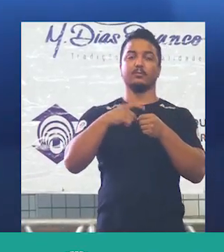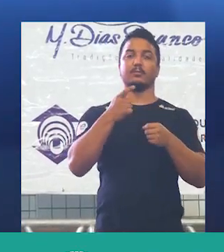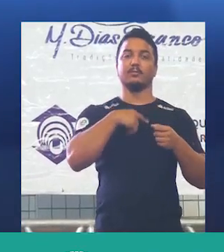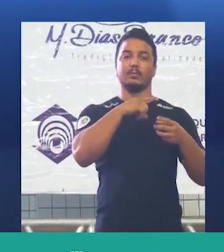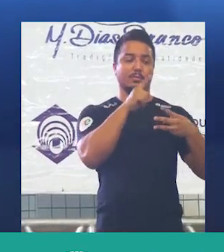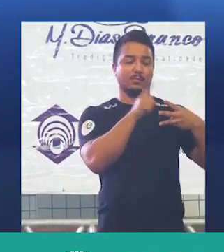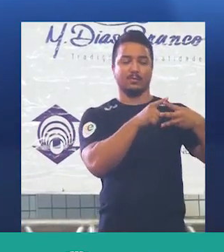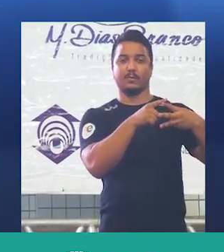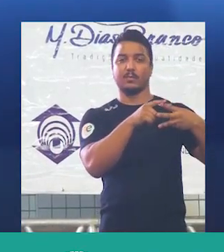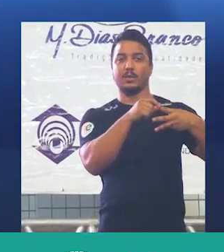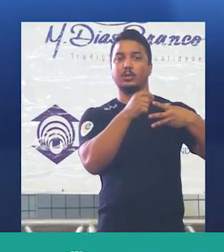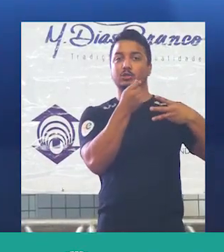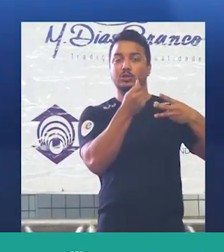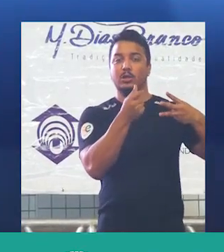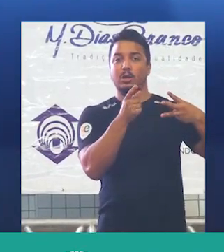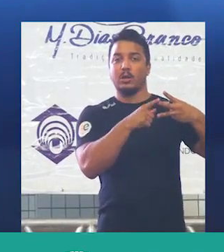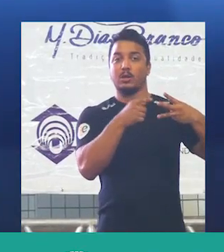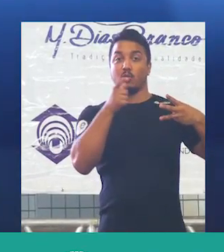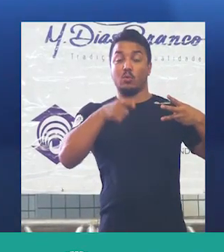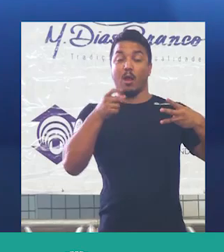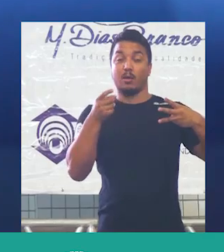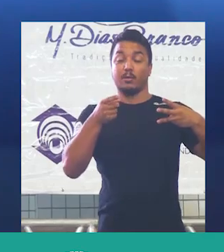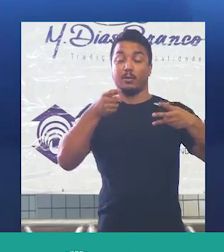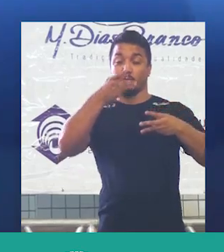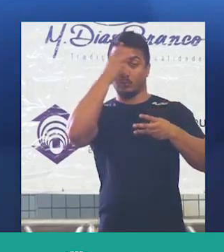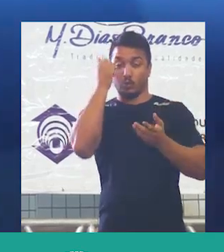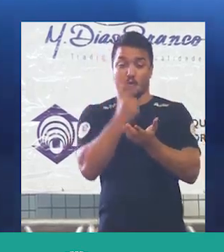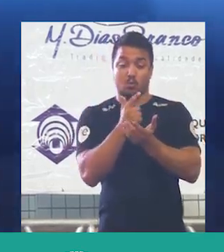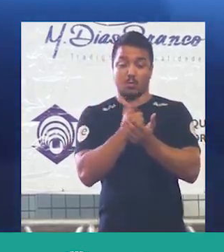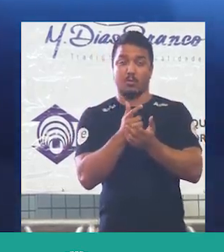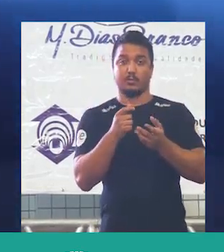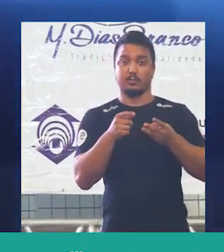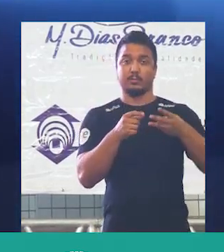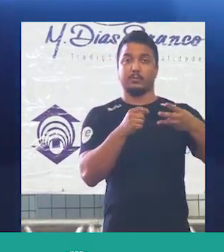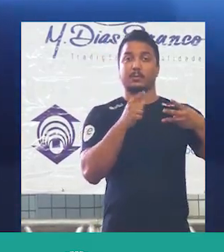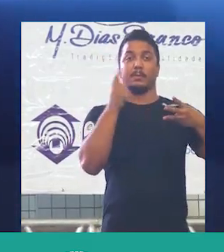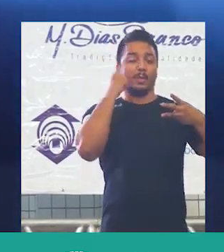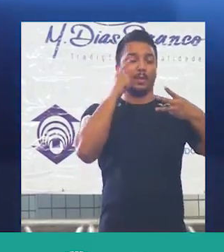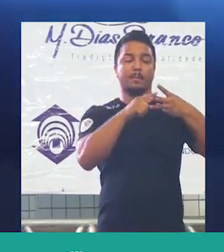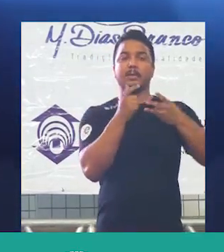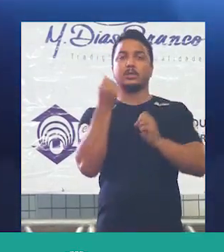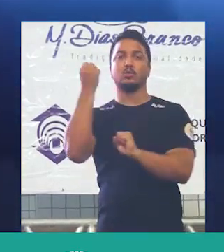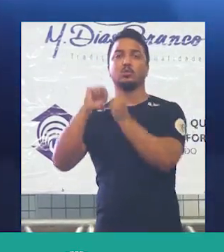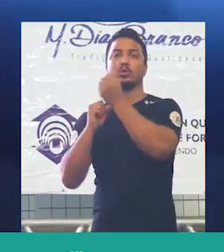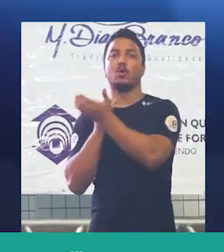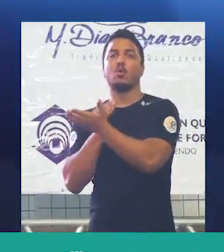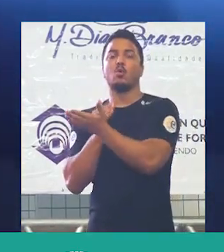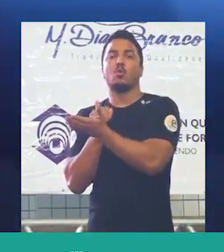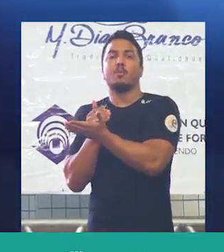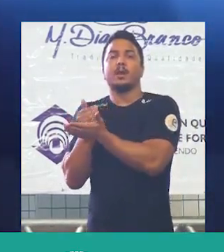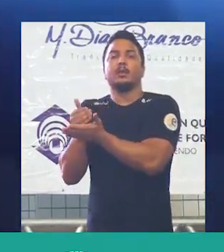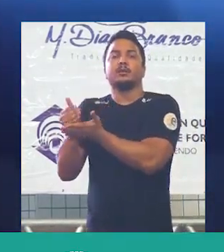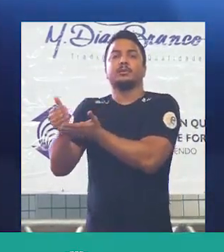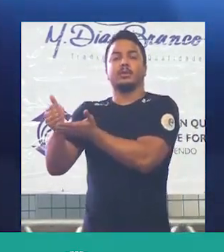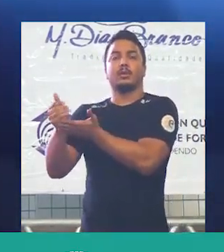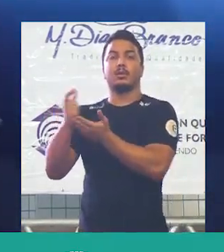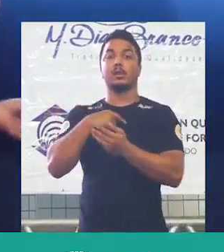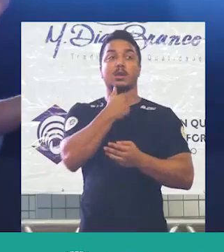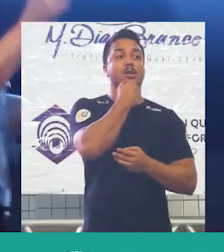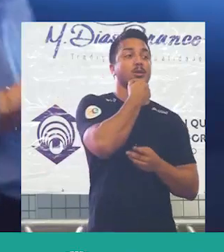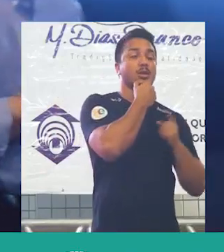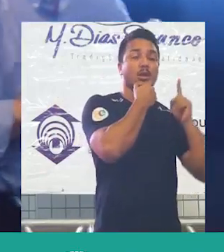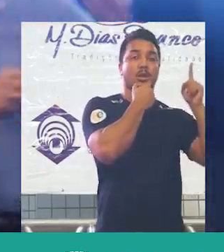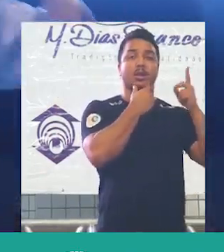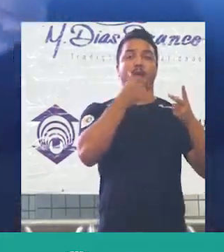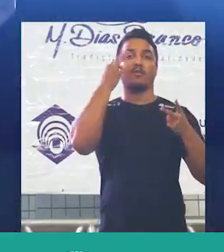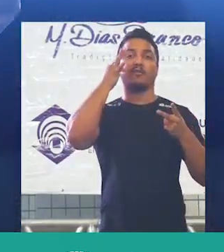Então, dessa forma, como é que a gente vai ter mercado consumidor se a nossa indústria está começando e a Inglaterra, a